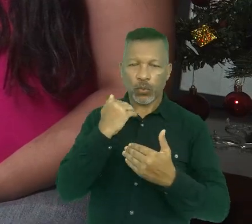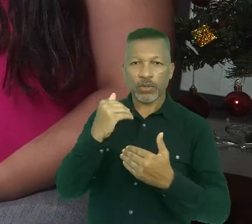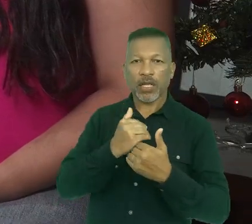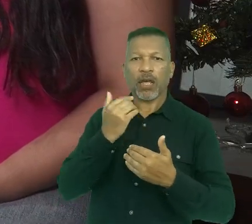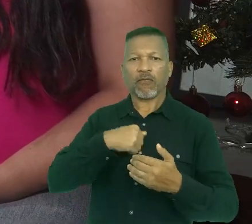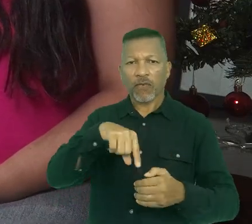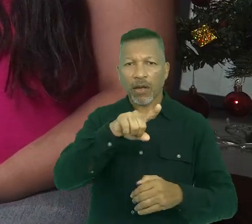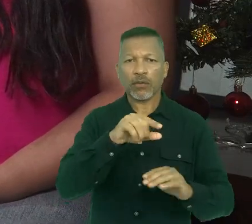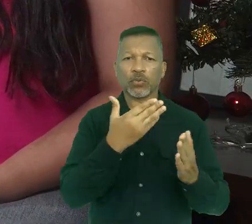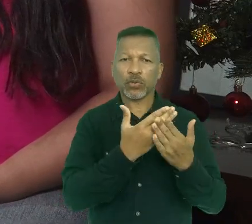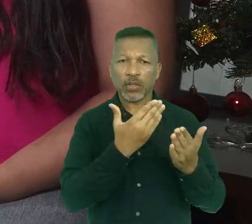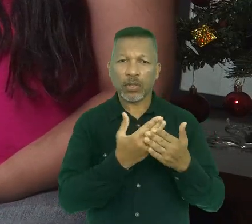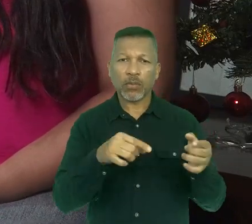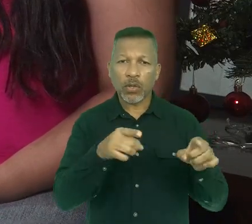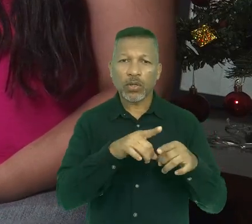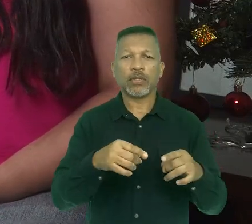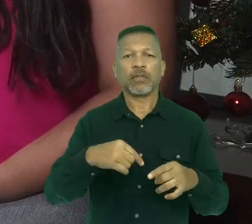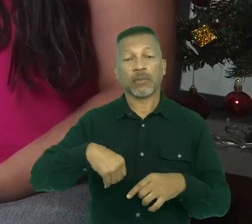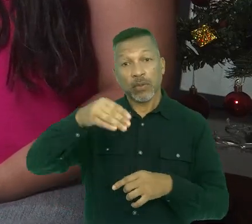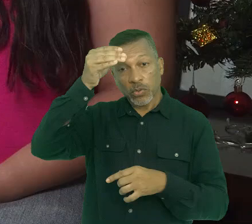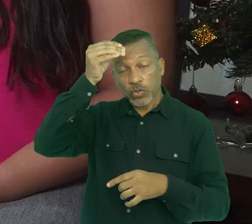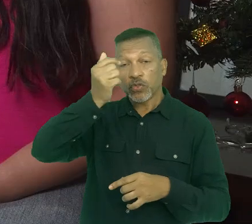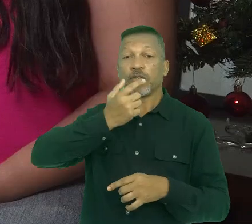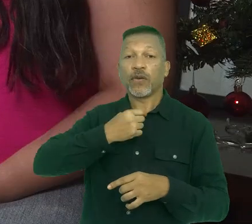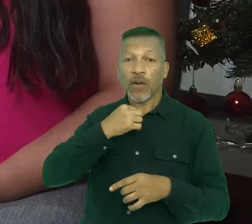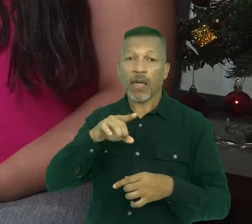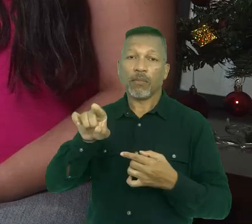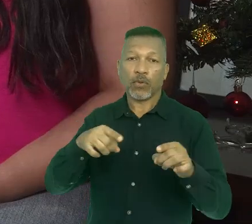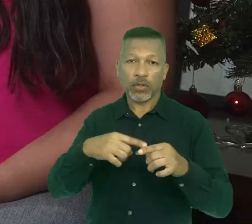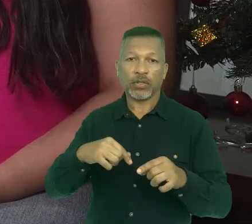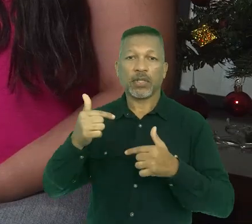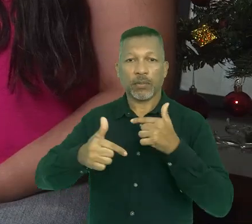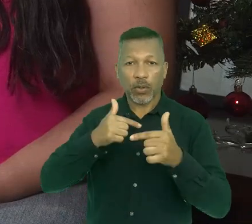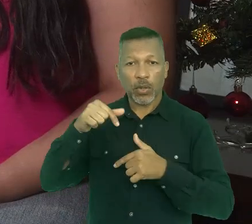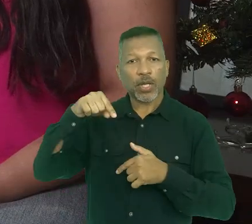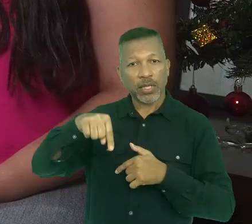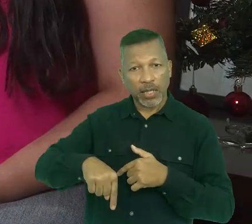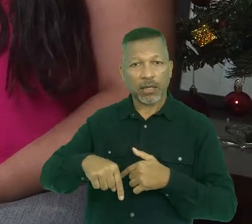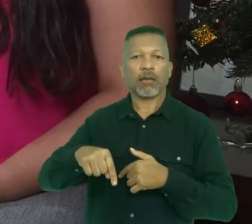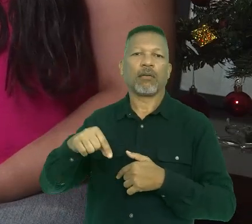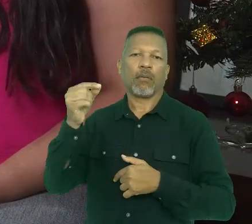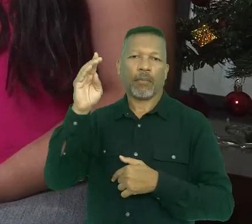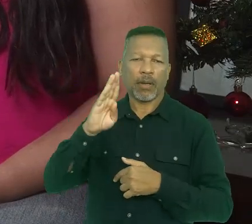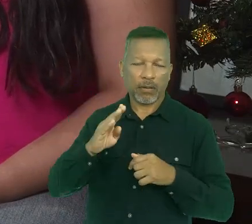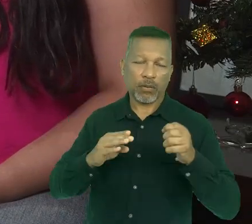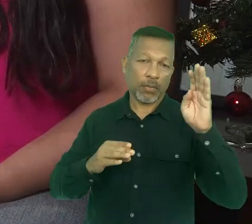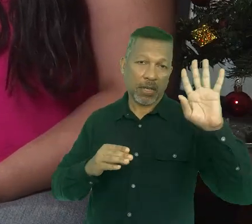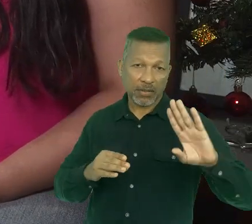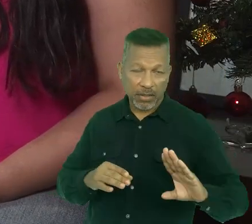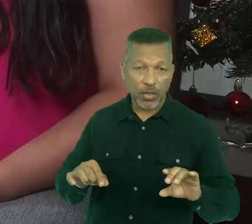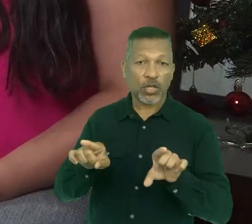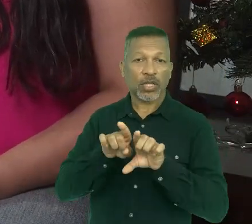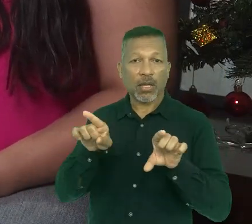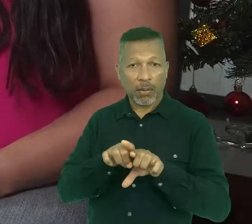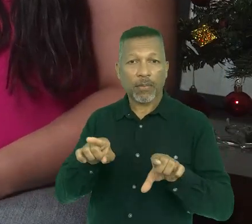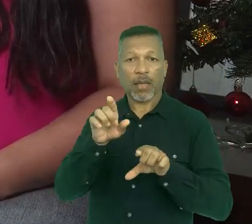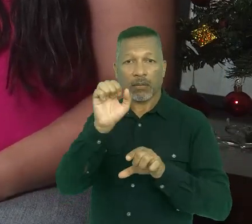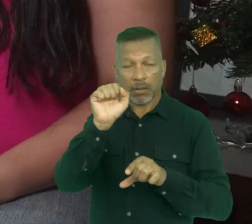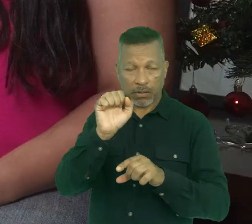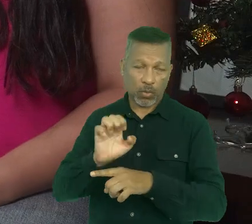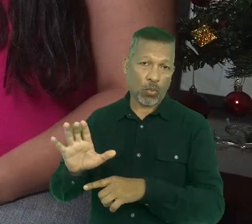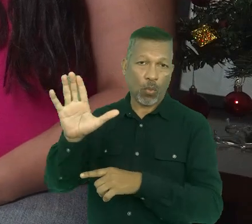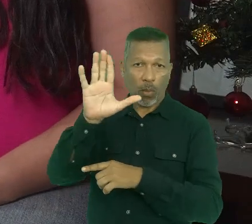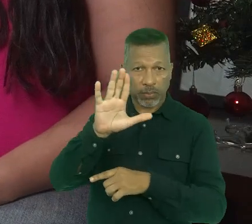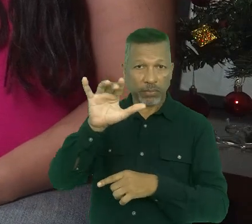estudar música. Meu tio é músico, trabalhou tanto aqui no Brasil quanto na Europa, com banda também de axé, minha tia é casada com